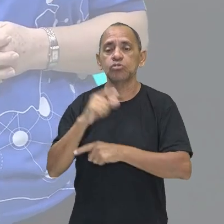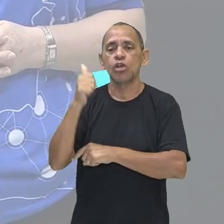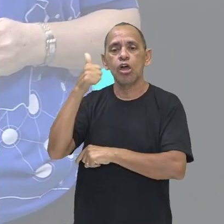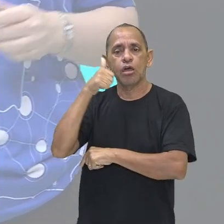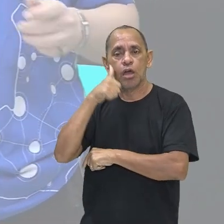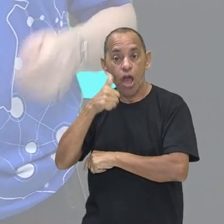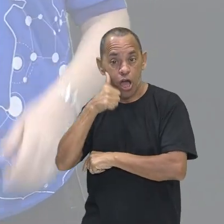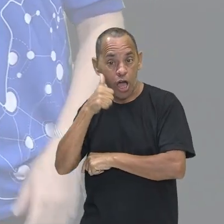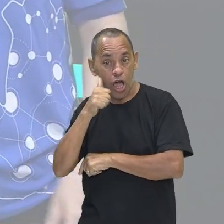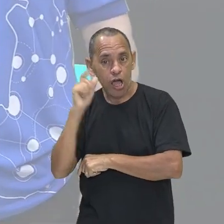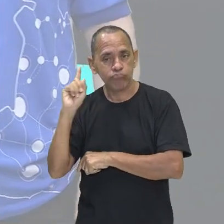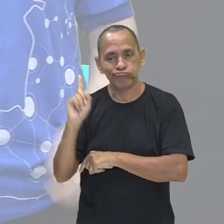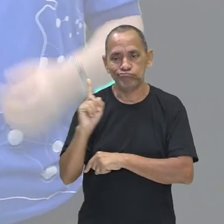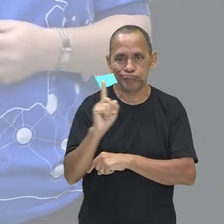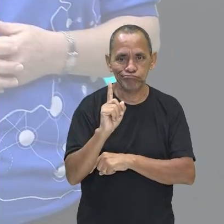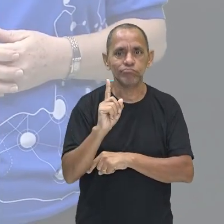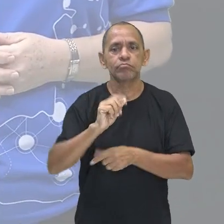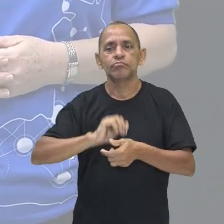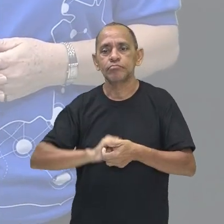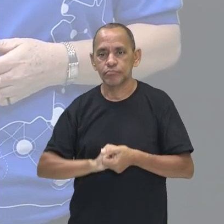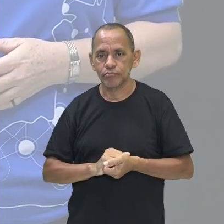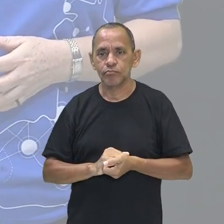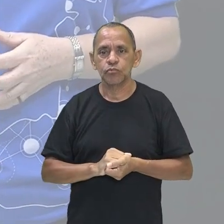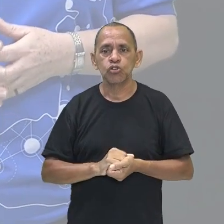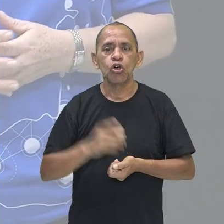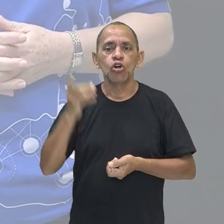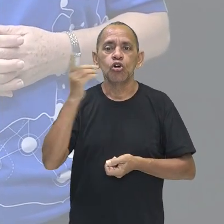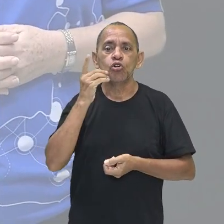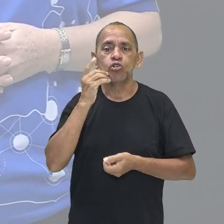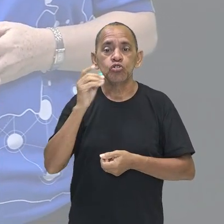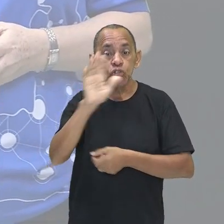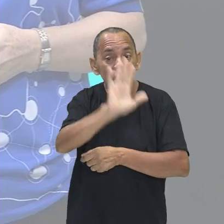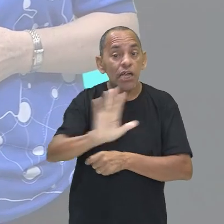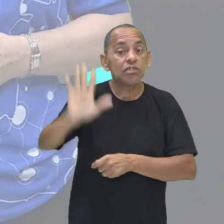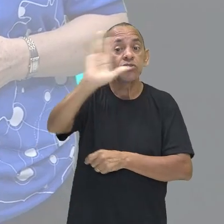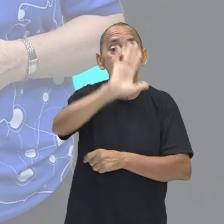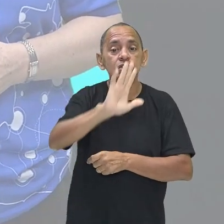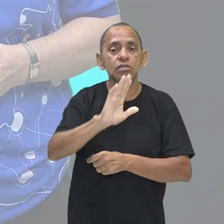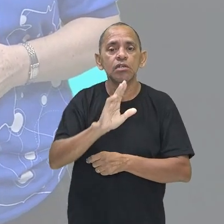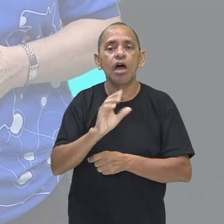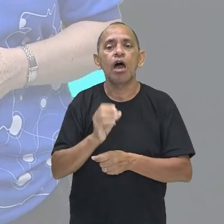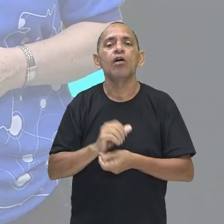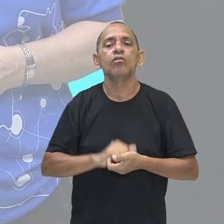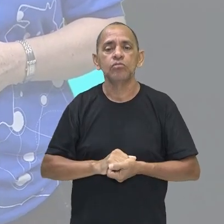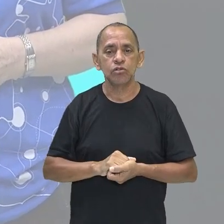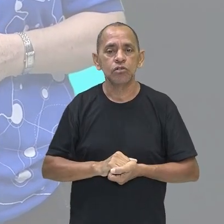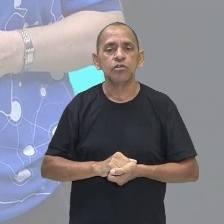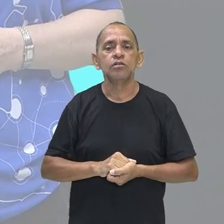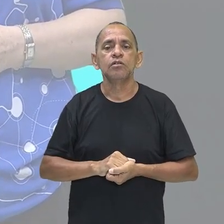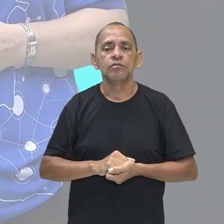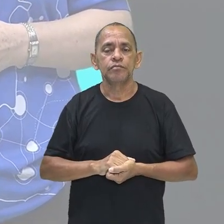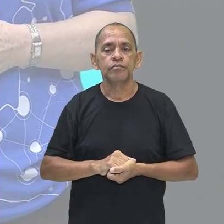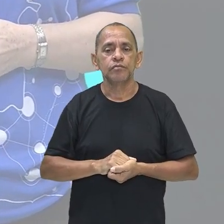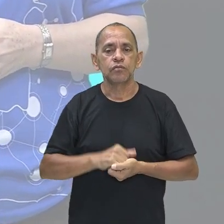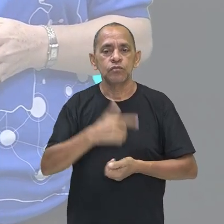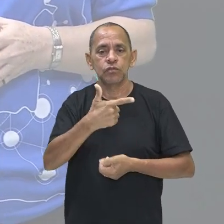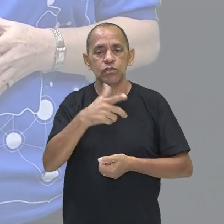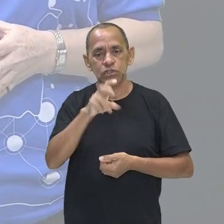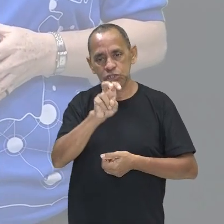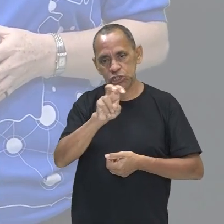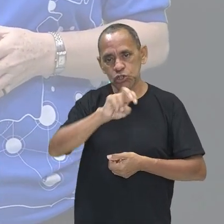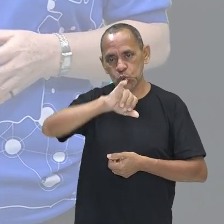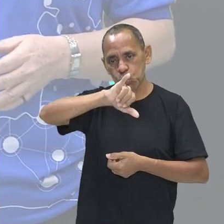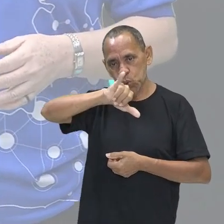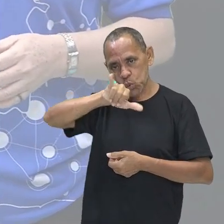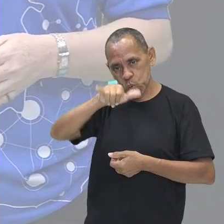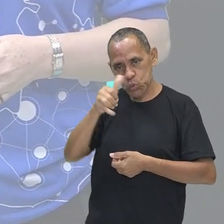Continuando, o Dia Nacional da Bossa Nova é comemorado dia 25 de janeiro, data de aniversário